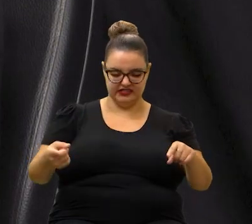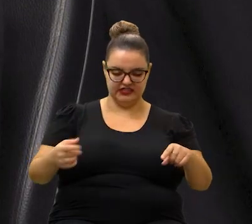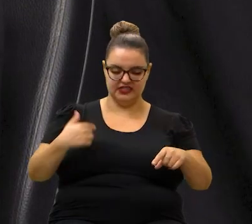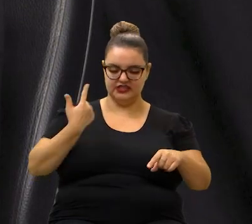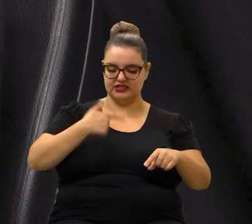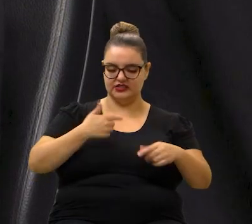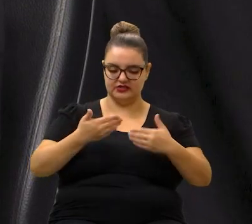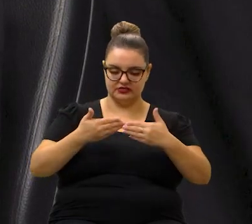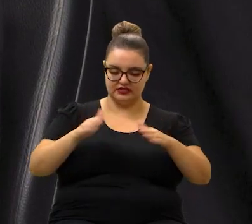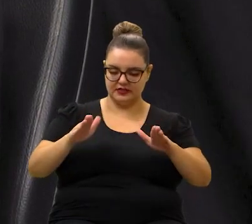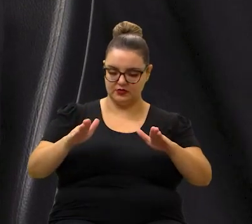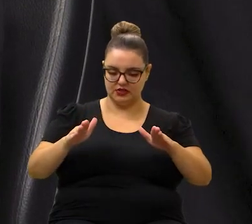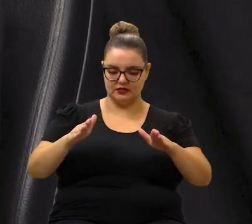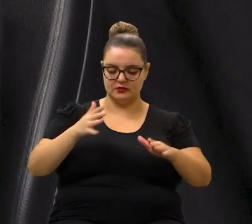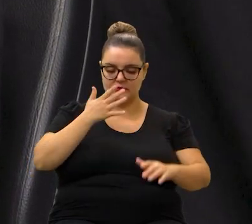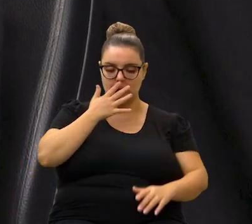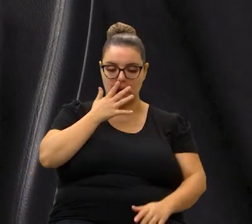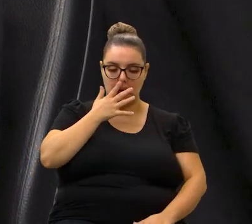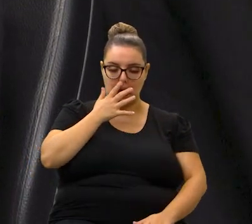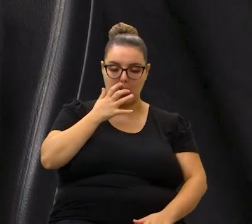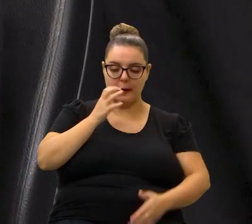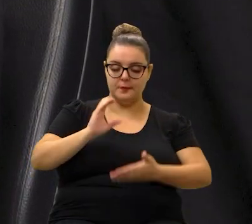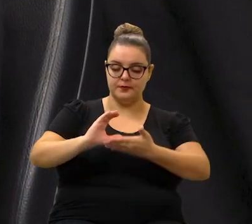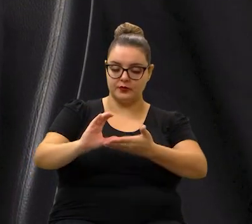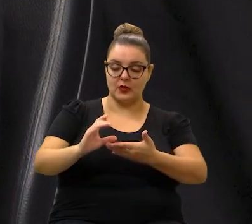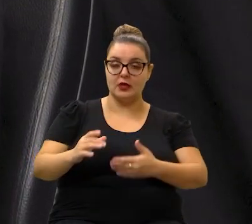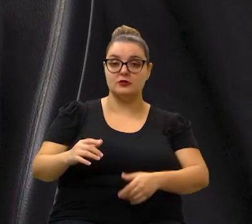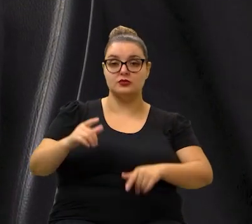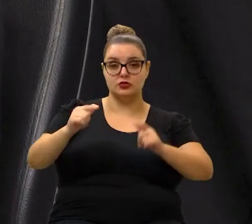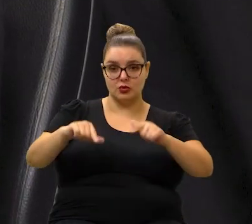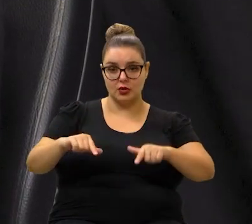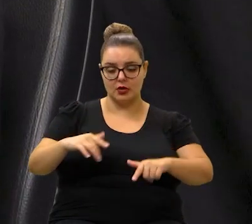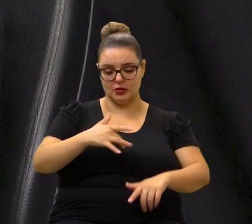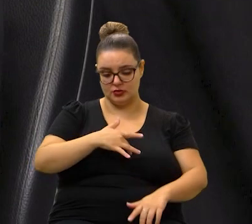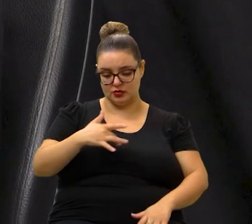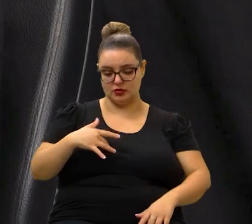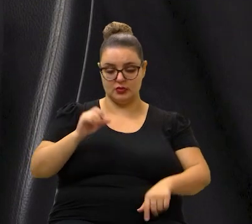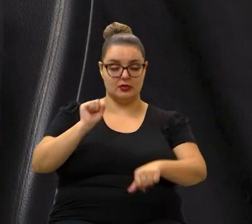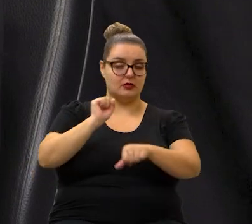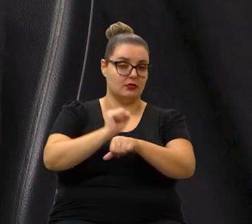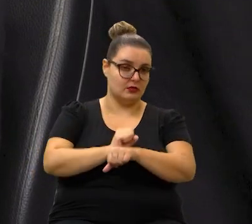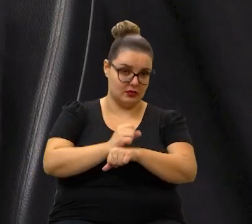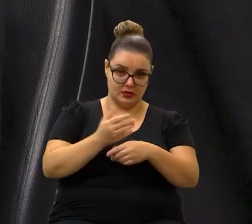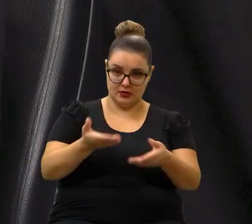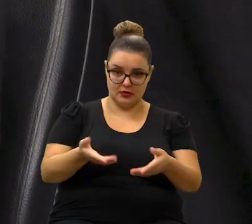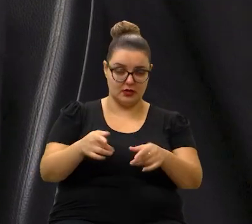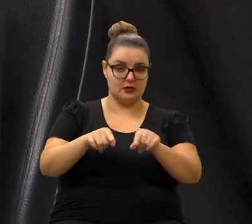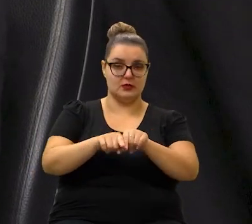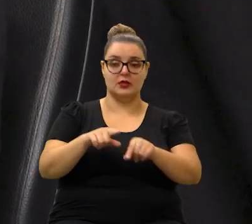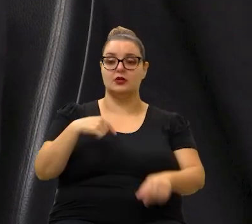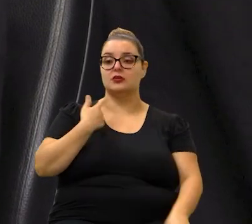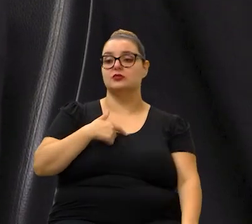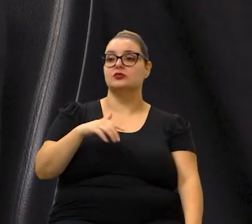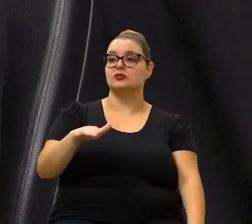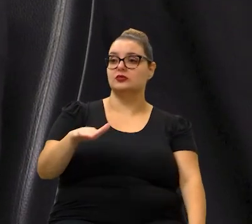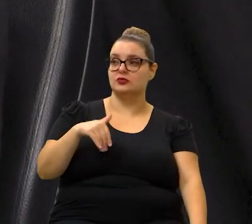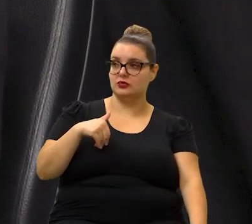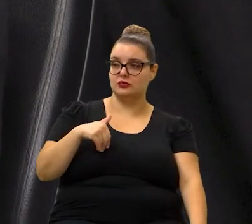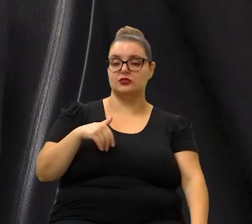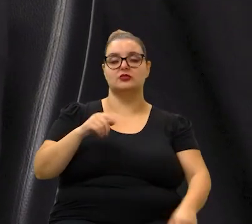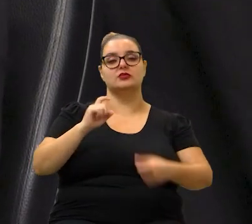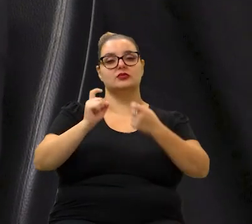reativou estava na época o conselho local de saúde estava paralisado então nós chamamos